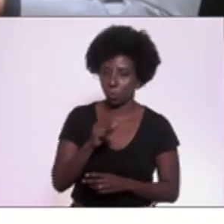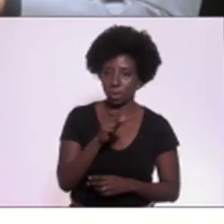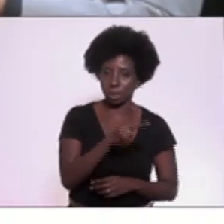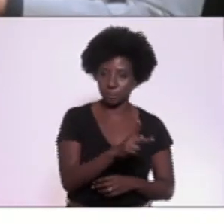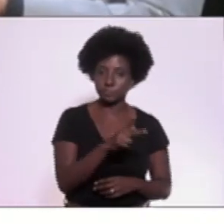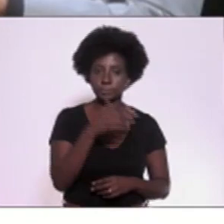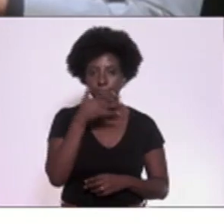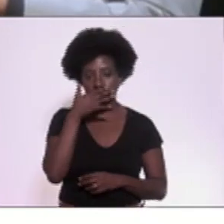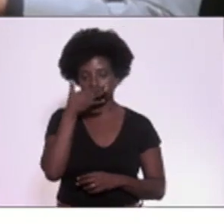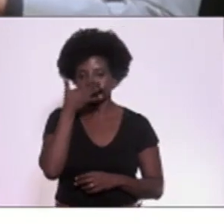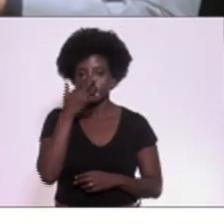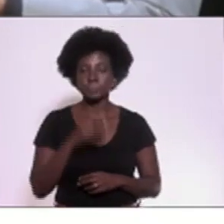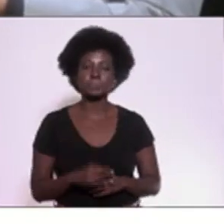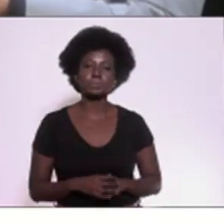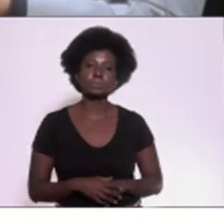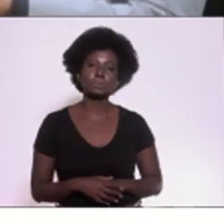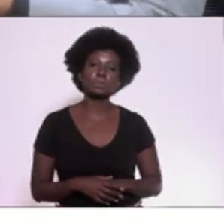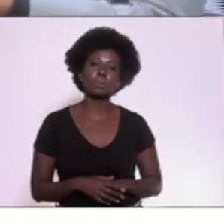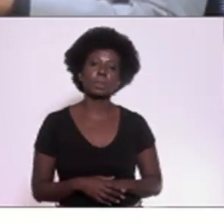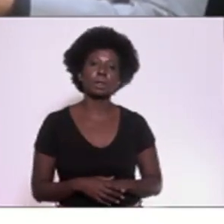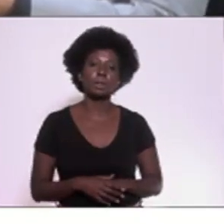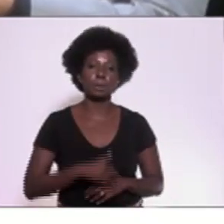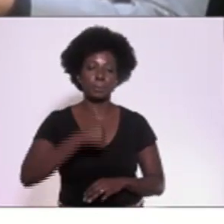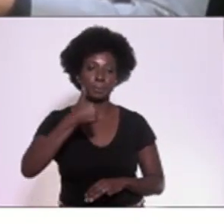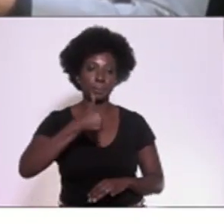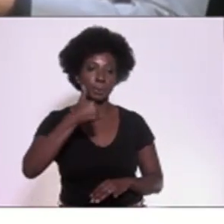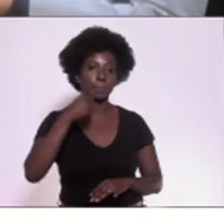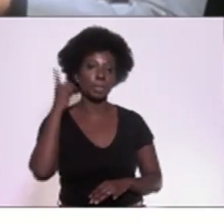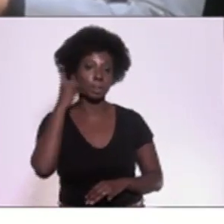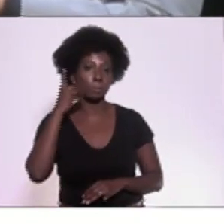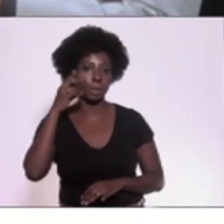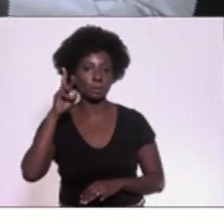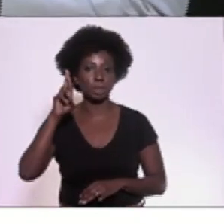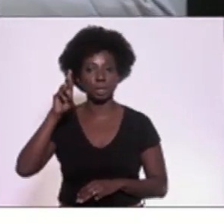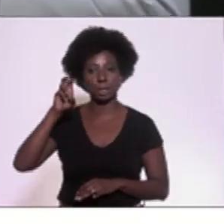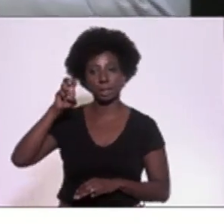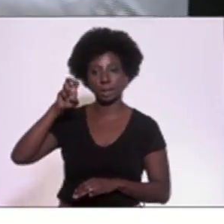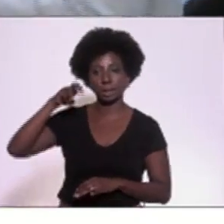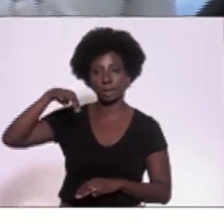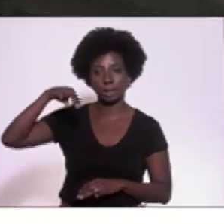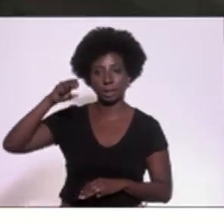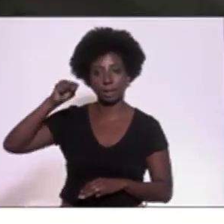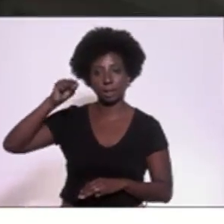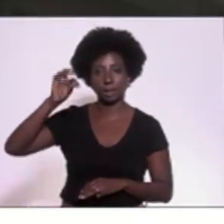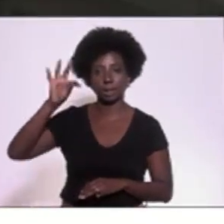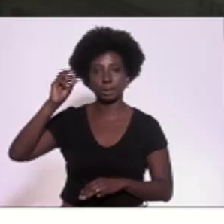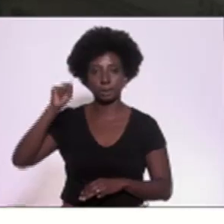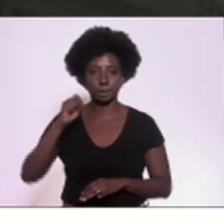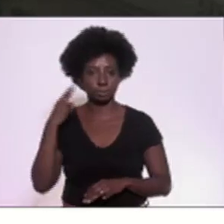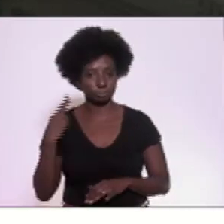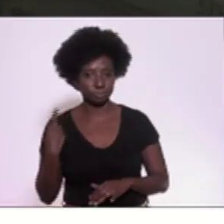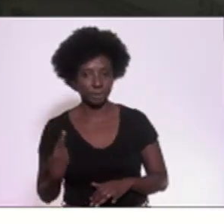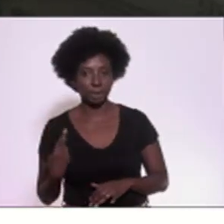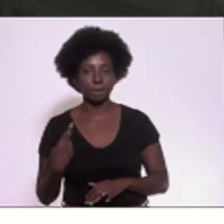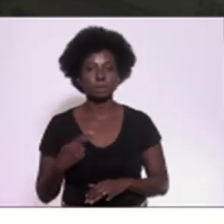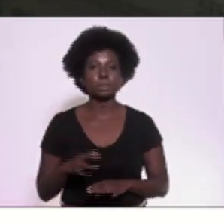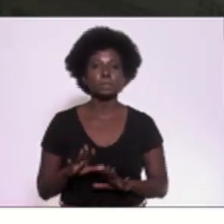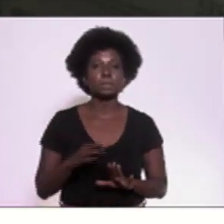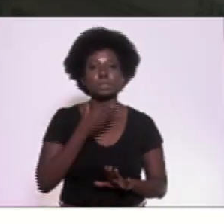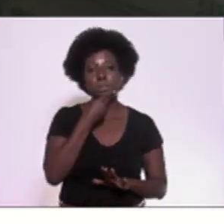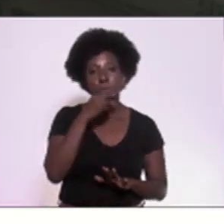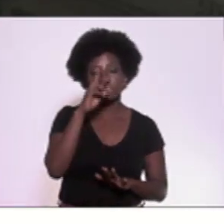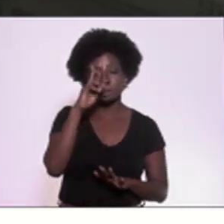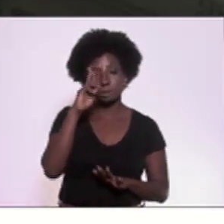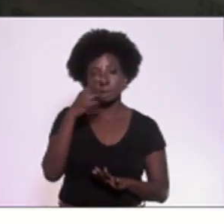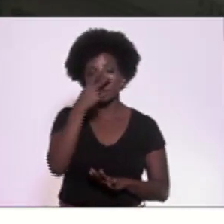passa seu expediente final, antes do primeiro orador, deputada Renata. Senhor presidente, só para deixar aqui